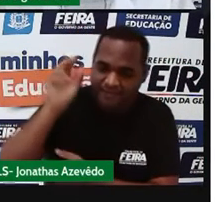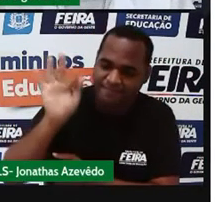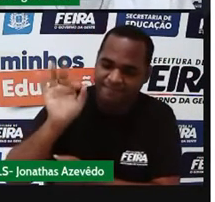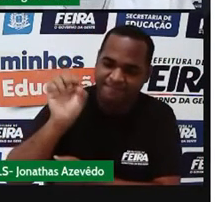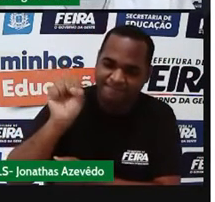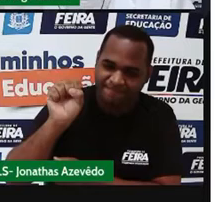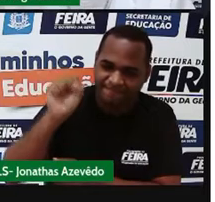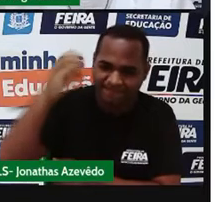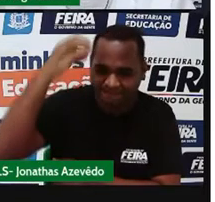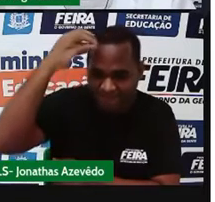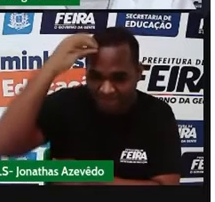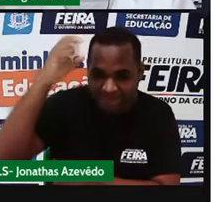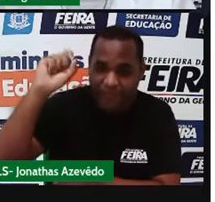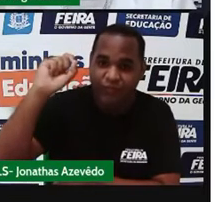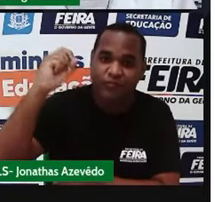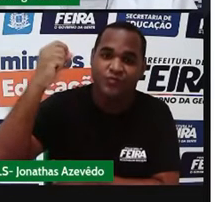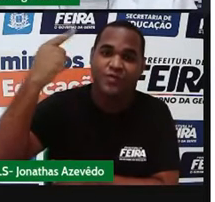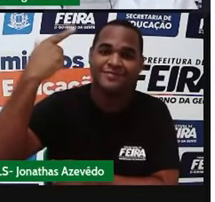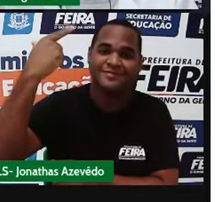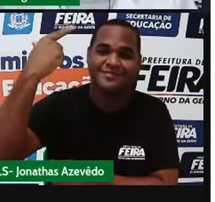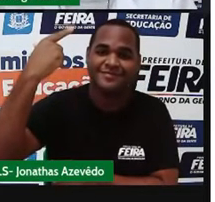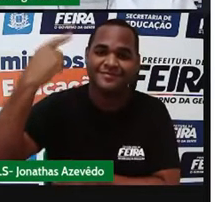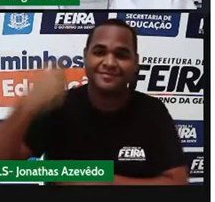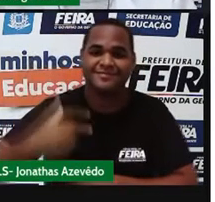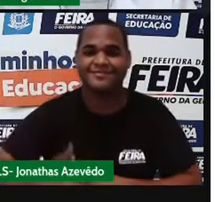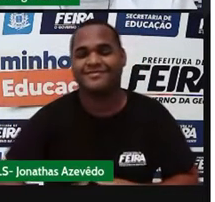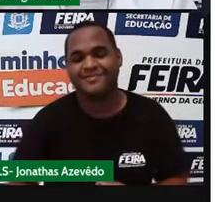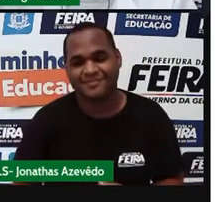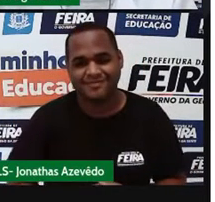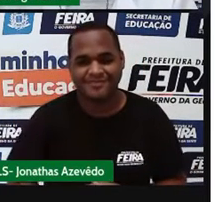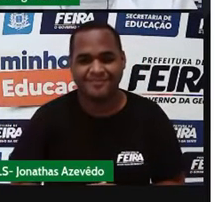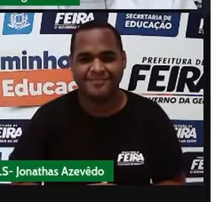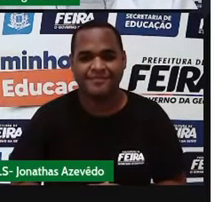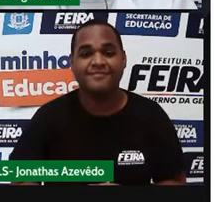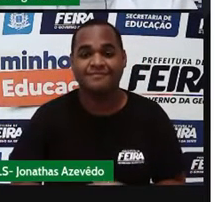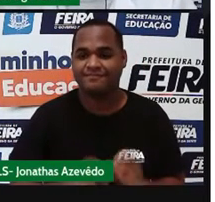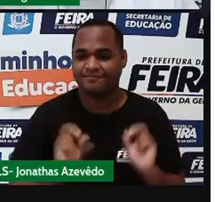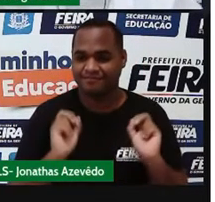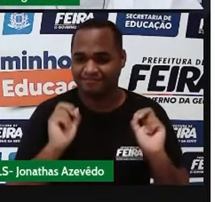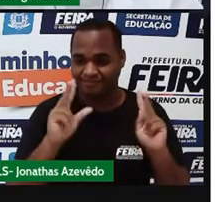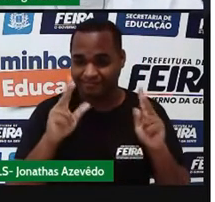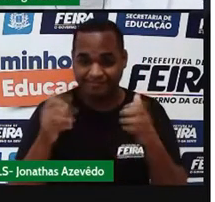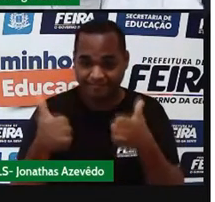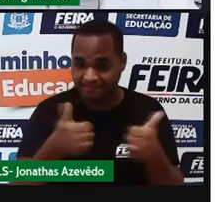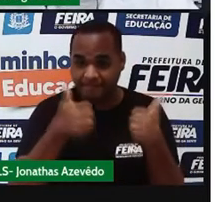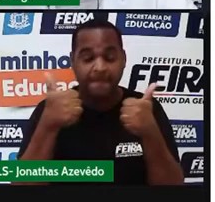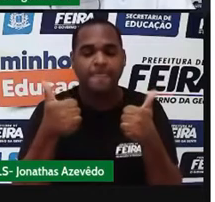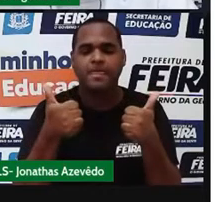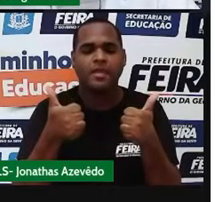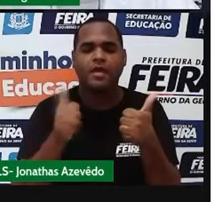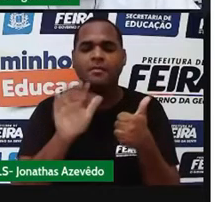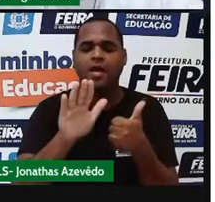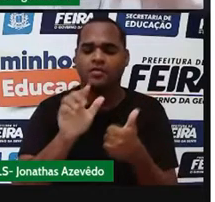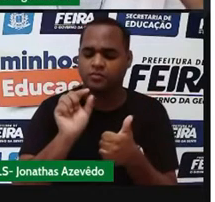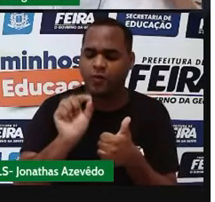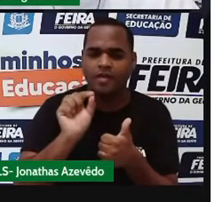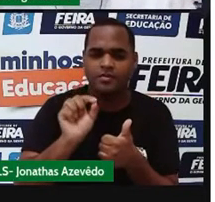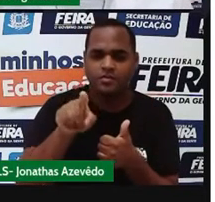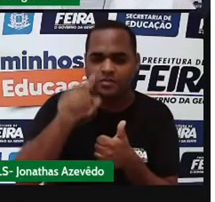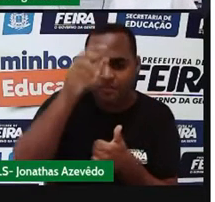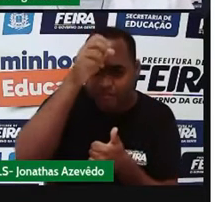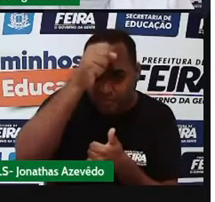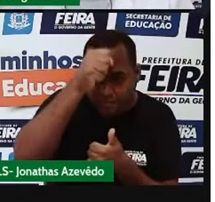ele disse uma cidade a nossa Feira de Santana a nossa querida Princesa do Sertão Tá bom mas o que é que a gente vai